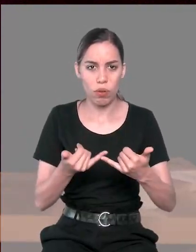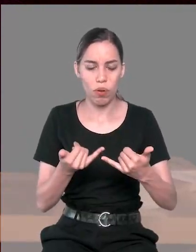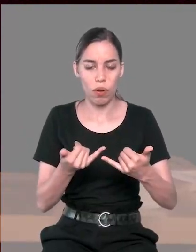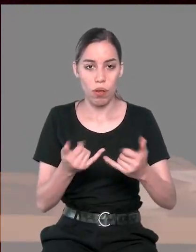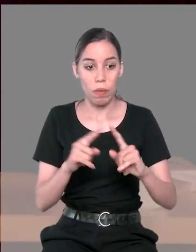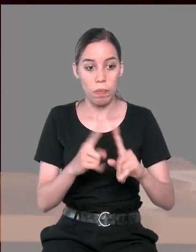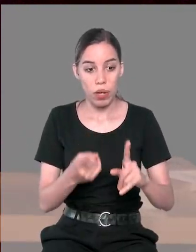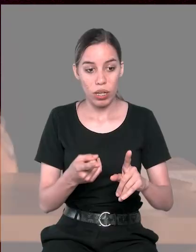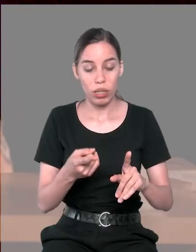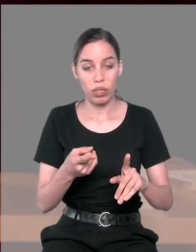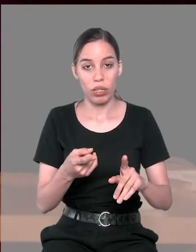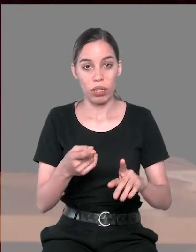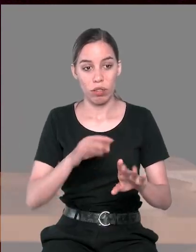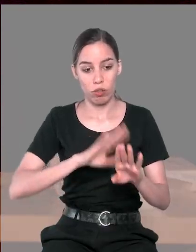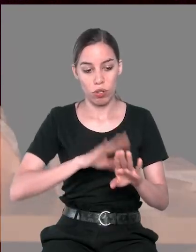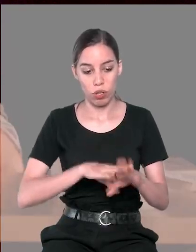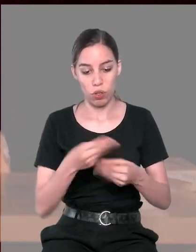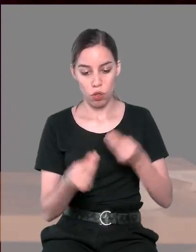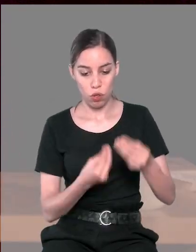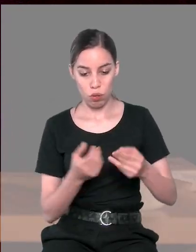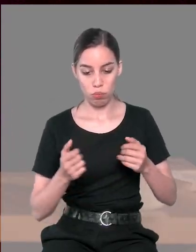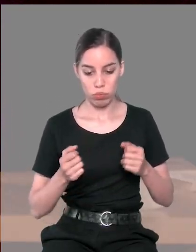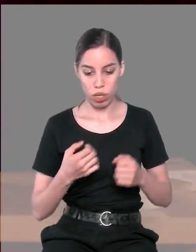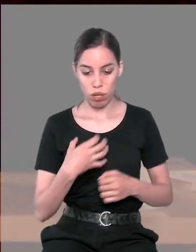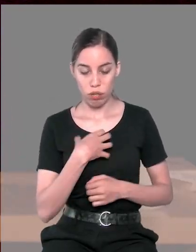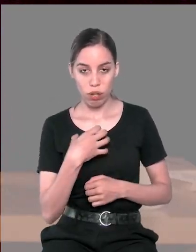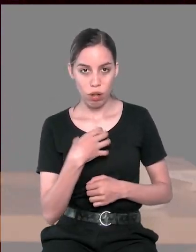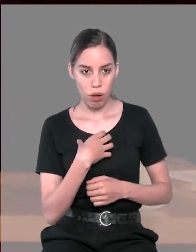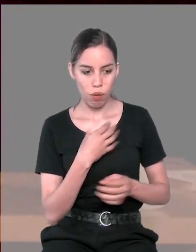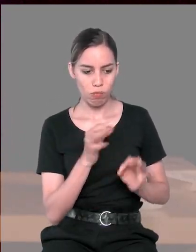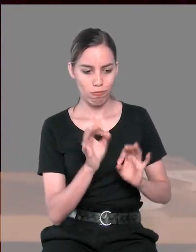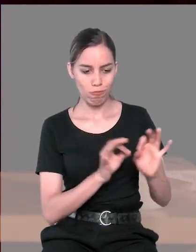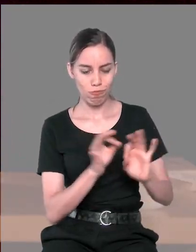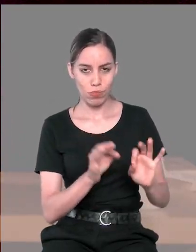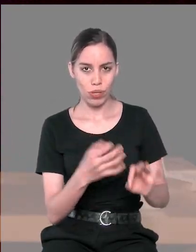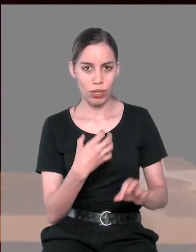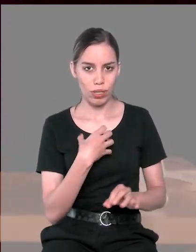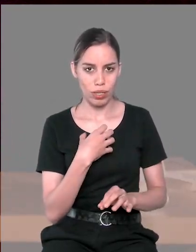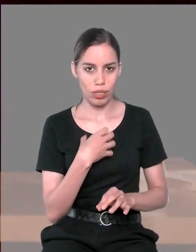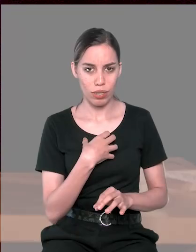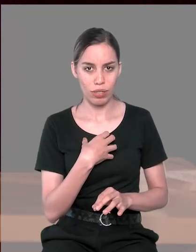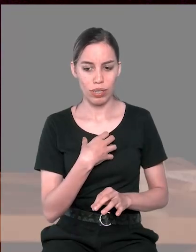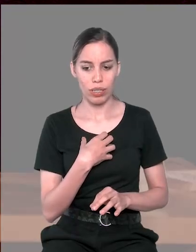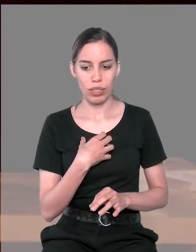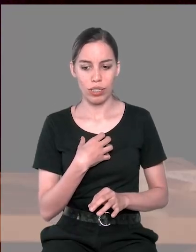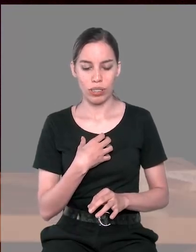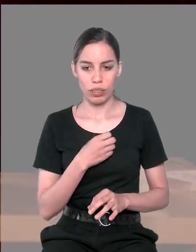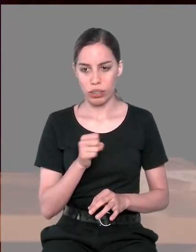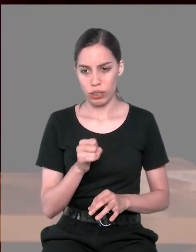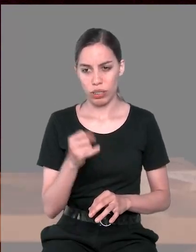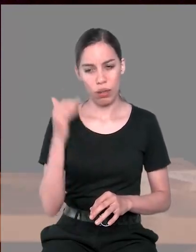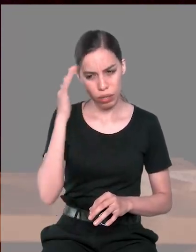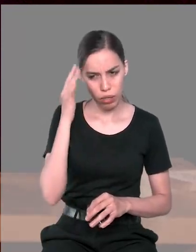internas ao jogo, mas há um determinado modo de conduzir a dinâmica sensível das peças, né? Se eu entendi